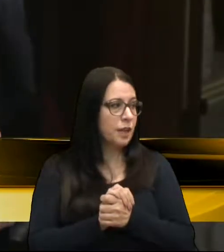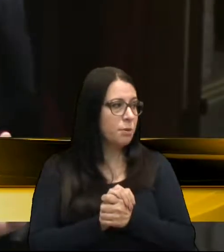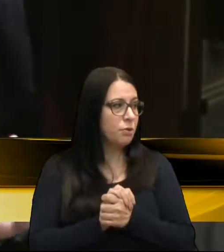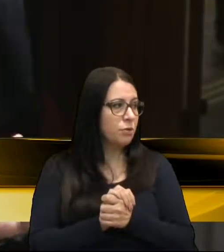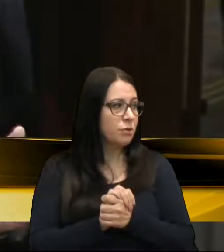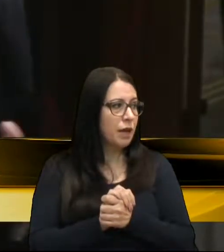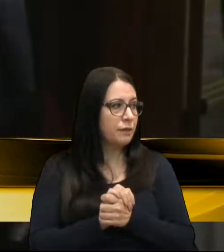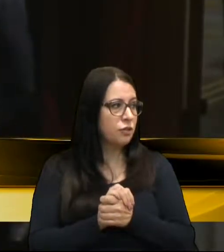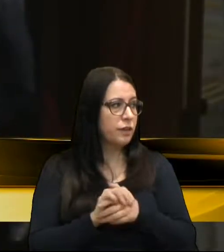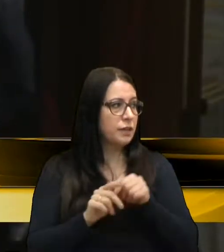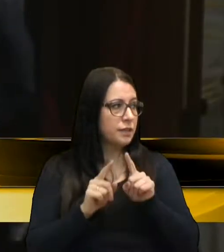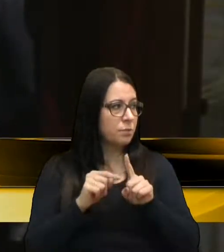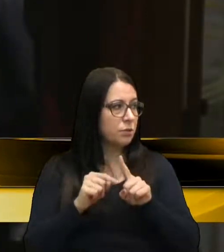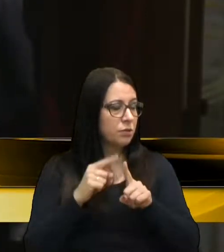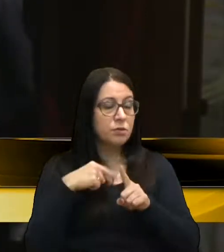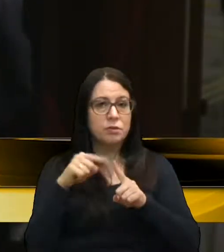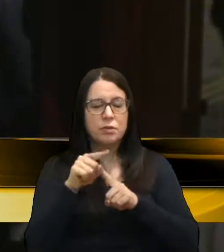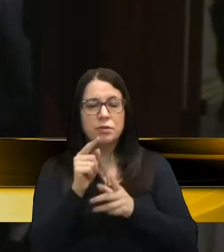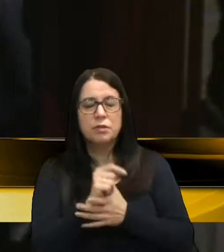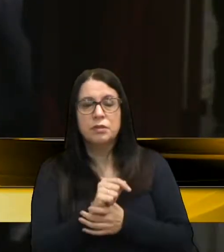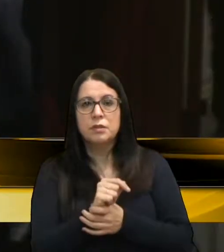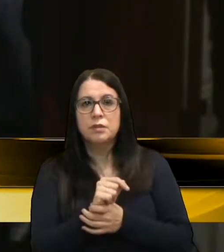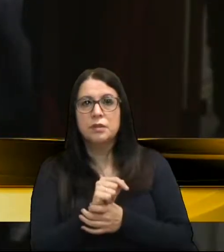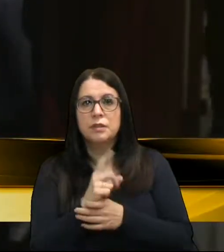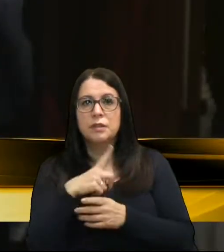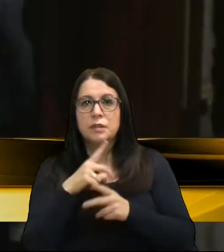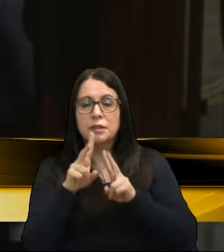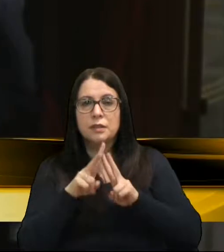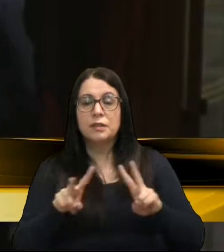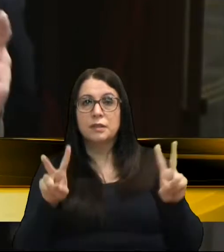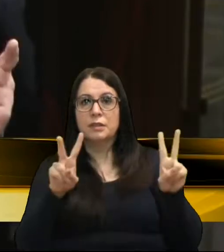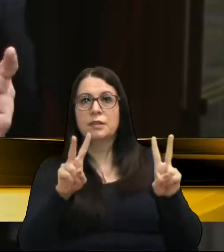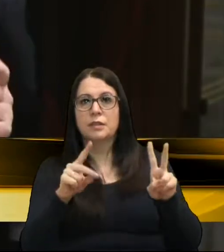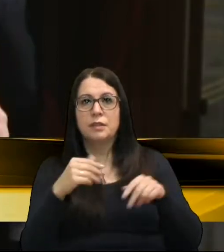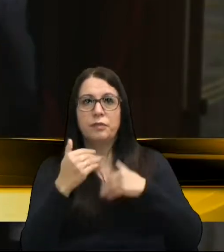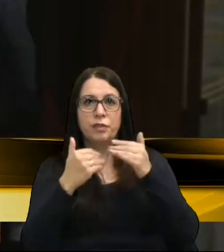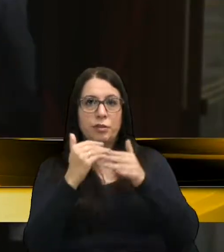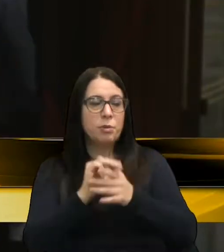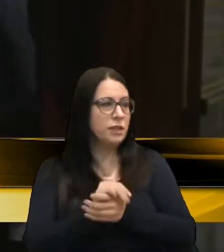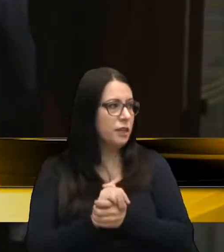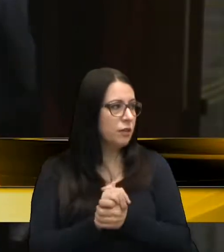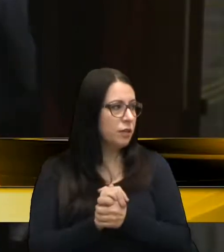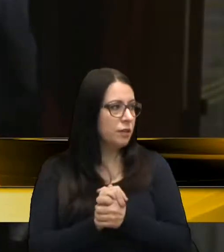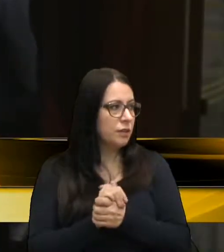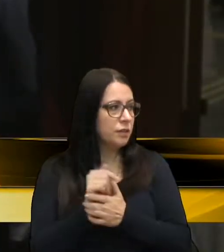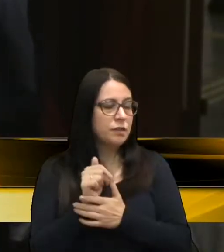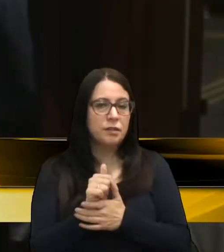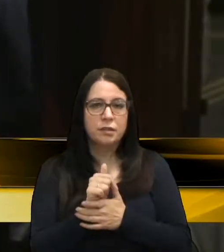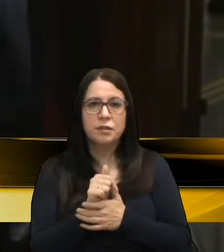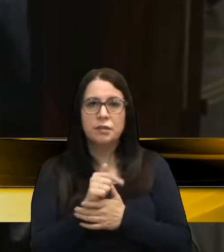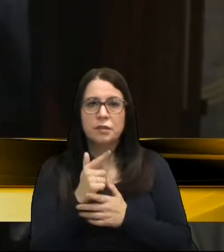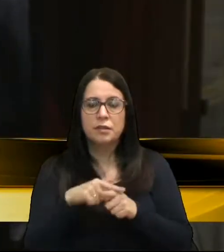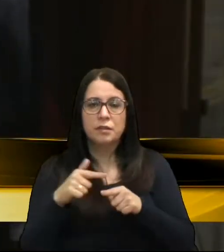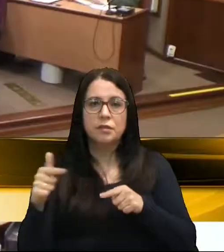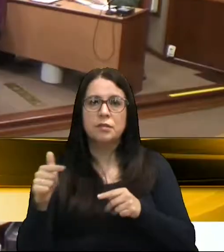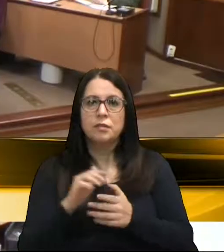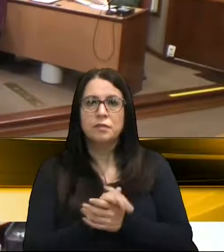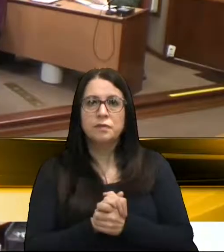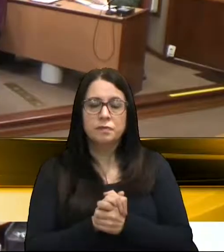trazem recursos para a cidade. Então, nós temos que ter uma visão um pouco mais avante, não uma visão muito a curto prazo. Quer